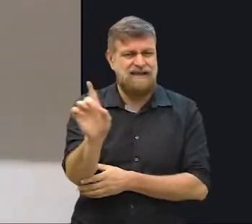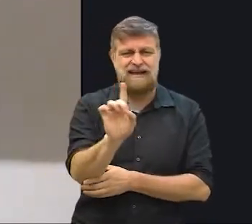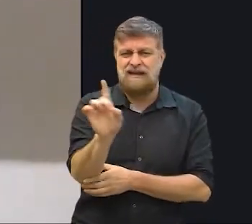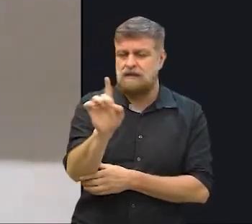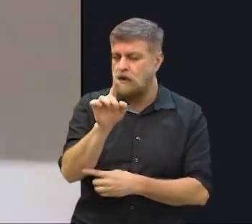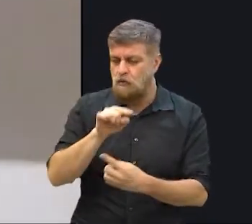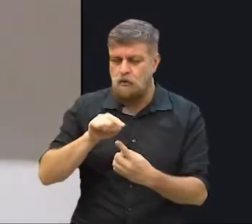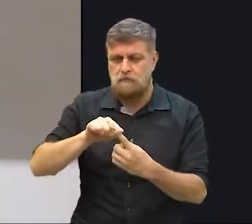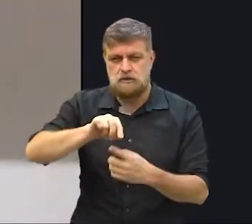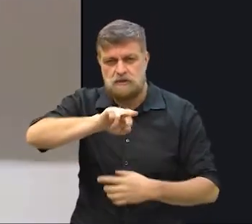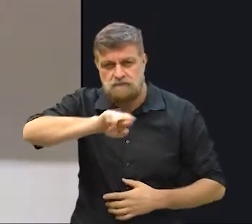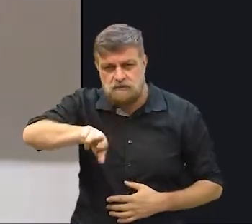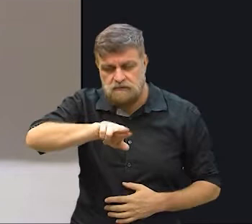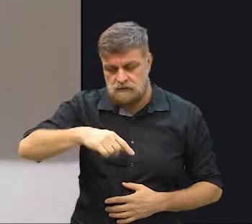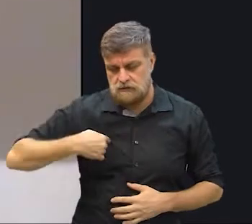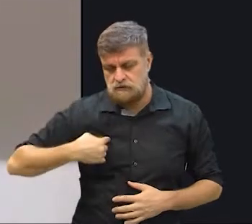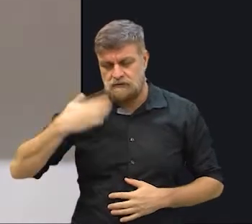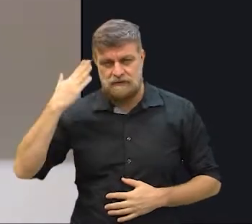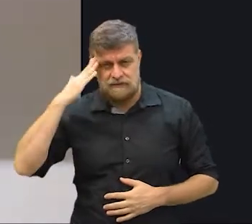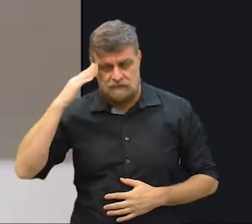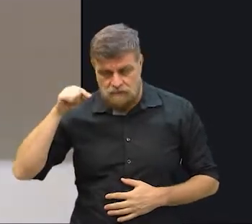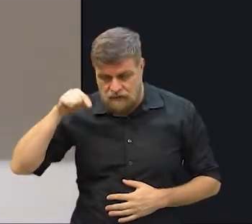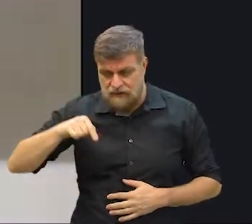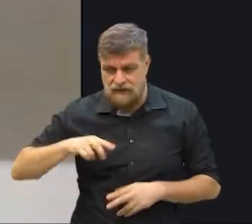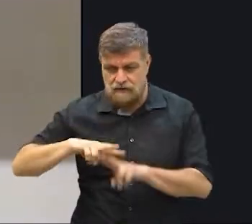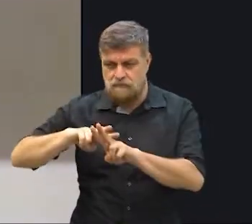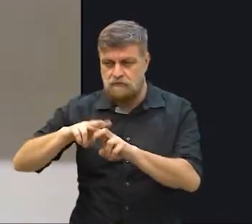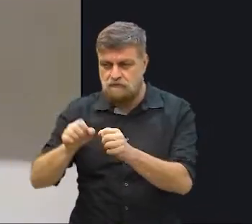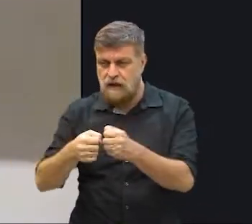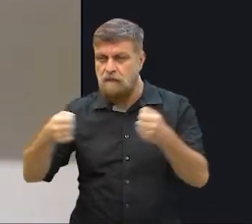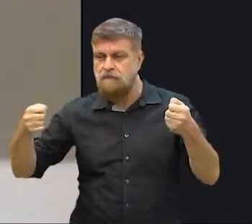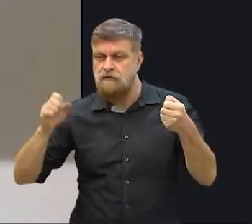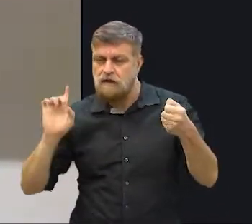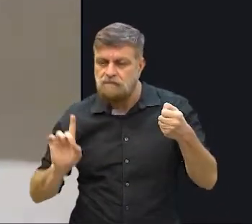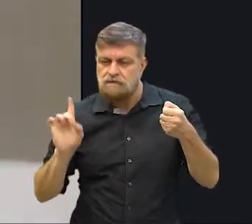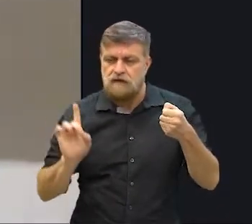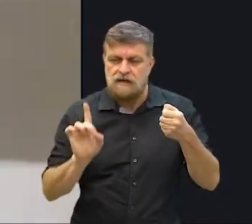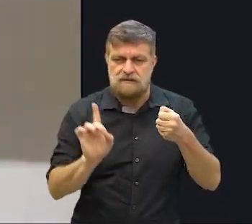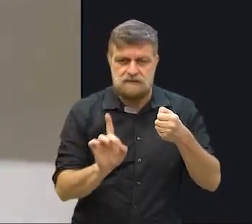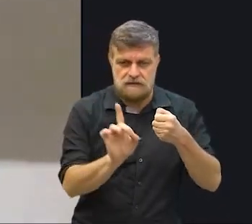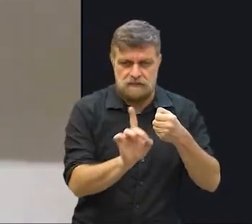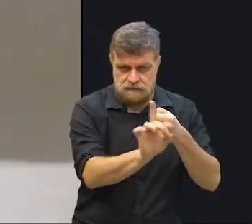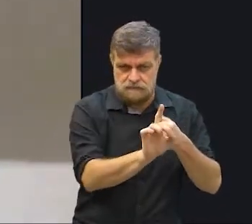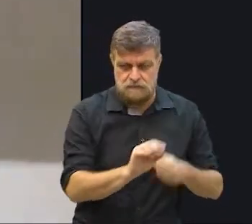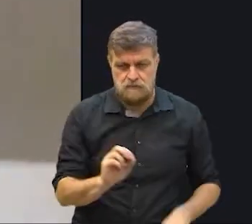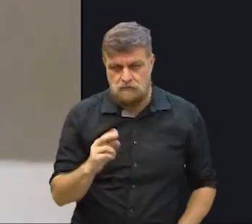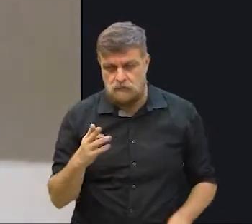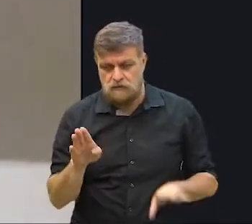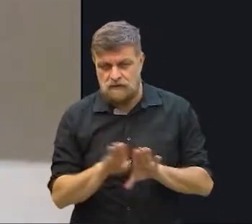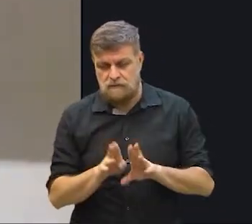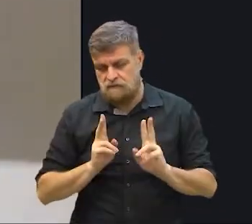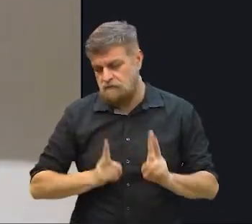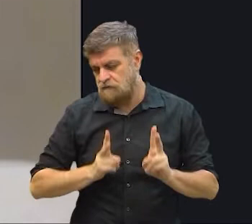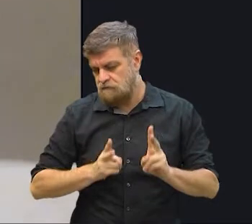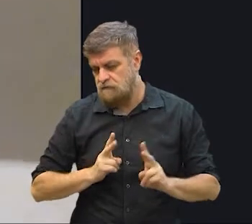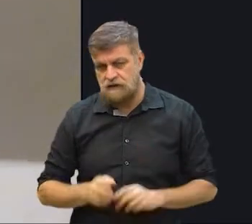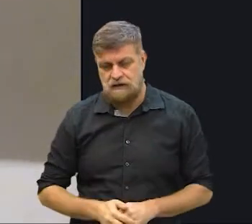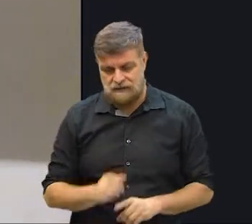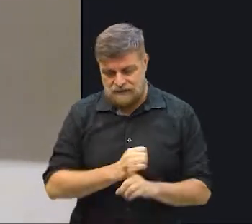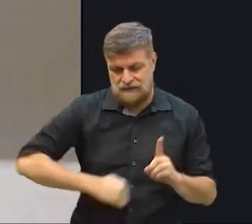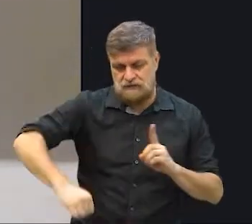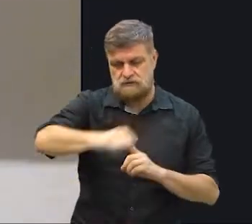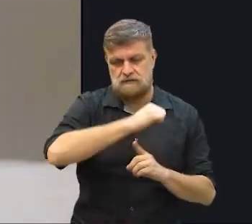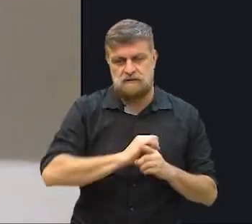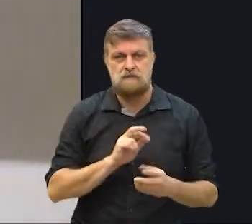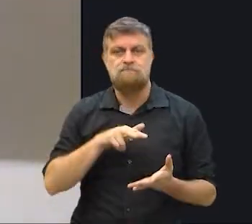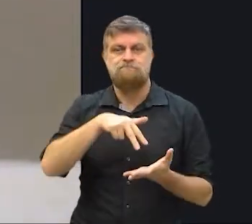colocá-lo atrás das grades, porque nós sabemos que um dia ele vai sair ou que ele vai ainda permanecer por muito tempo